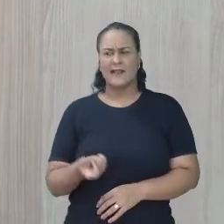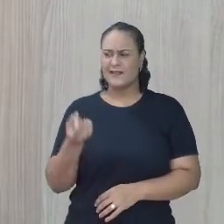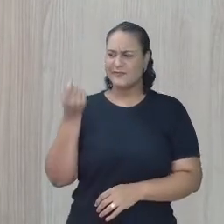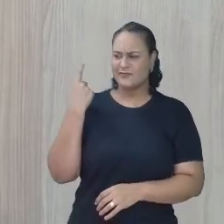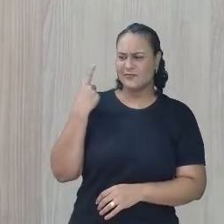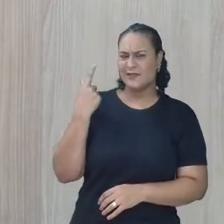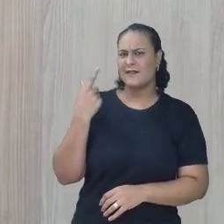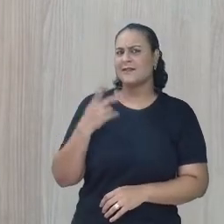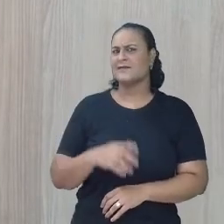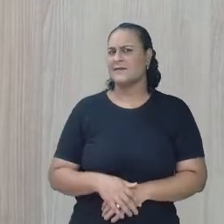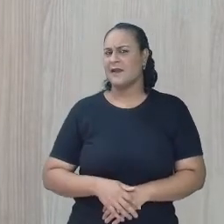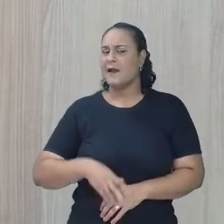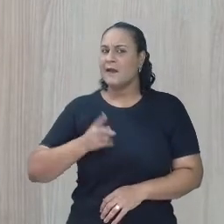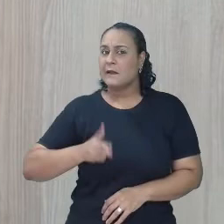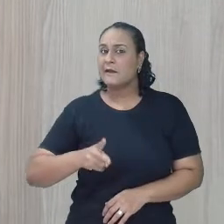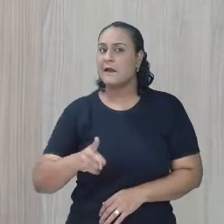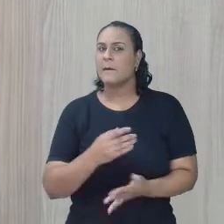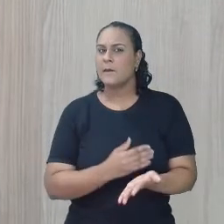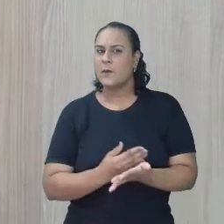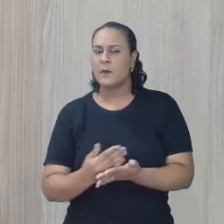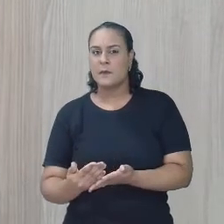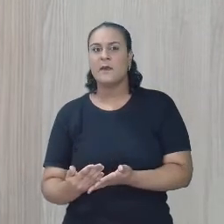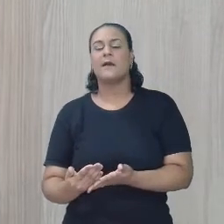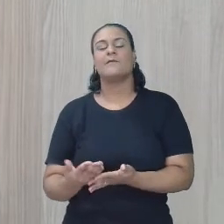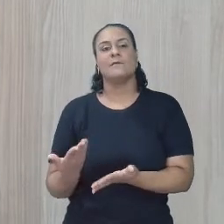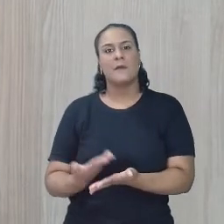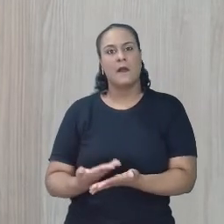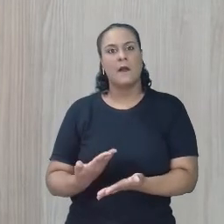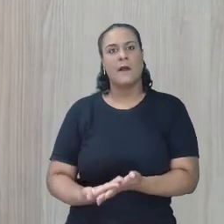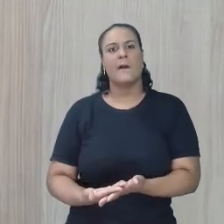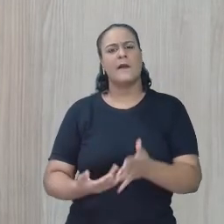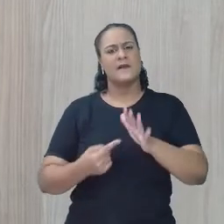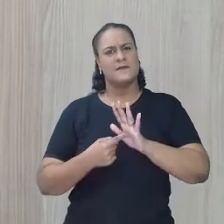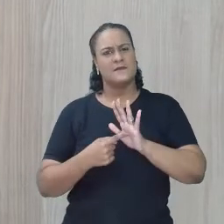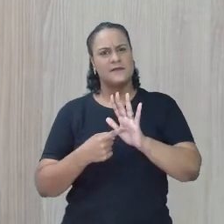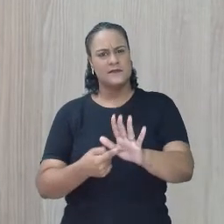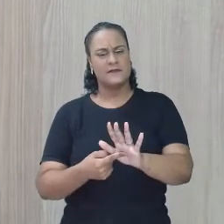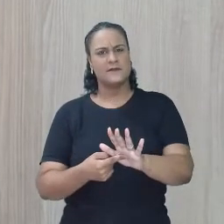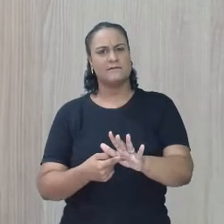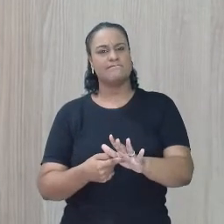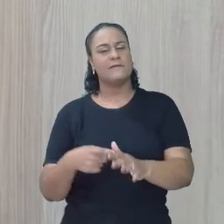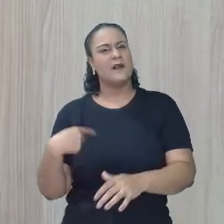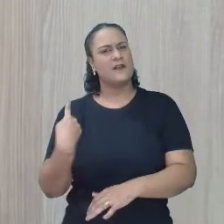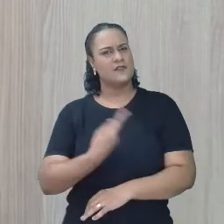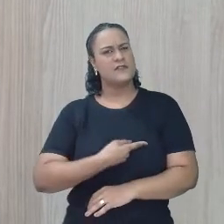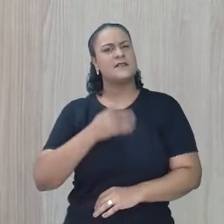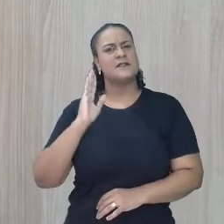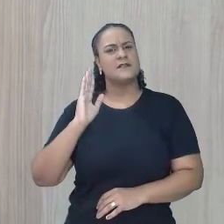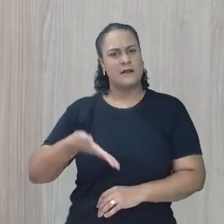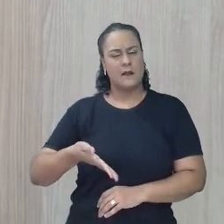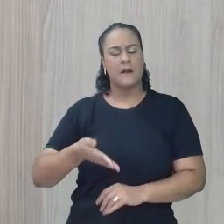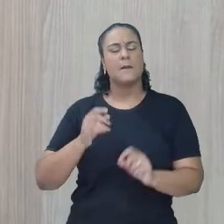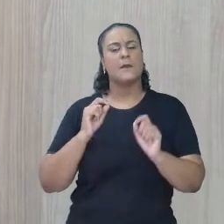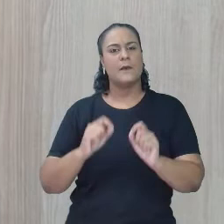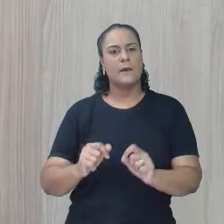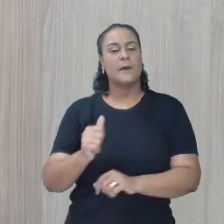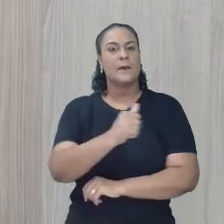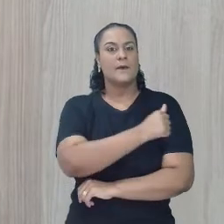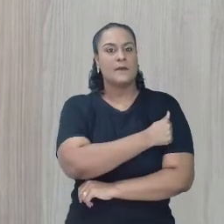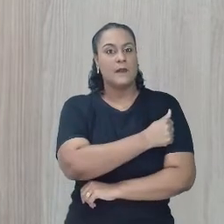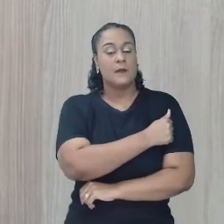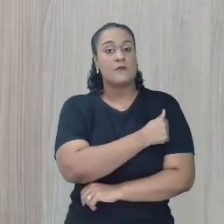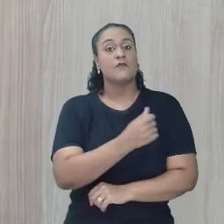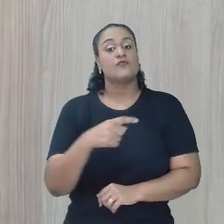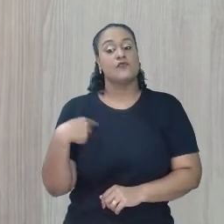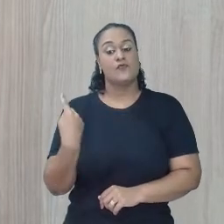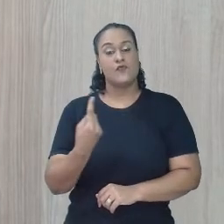gente está sempre no começo das aulas se apresentando. A gente já sabe que os alunos aqui nos conhecem,